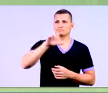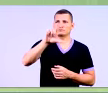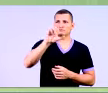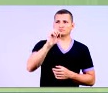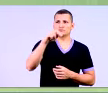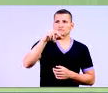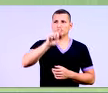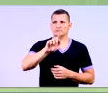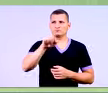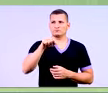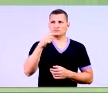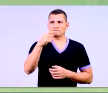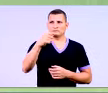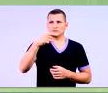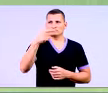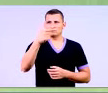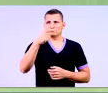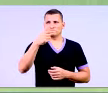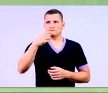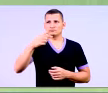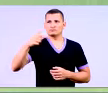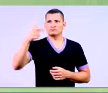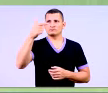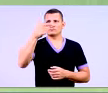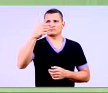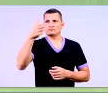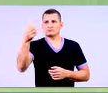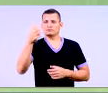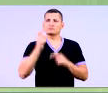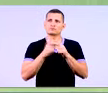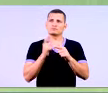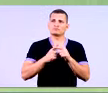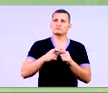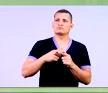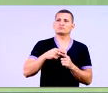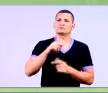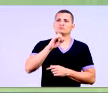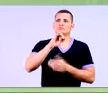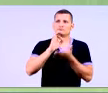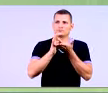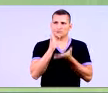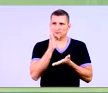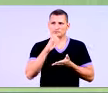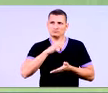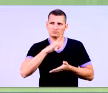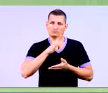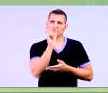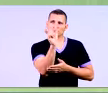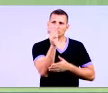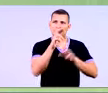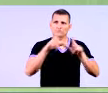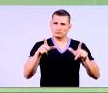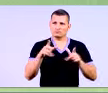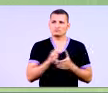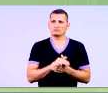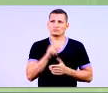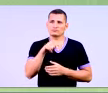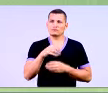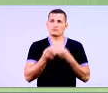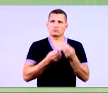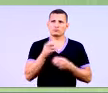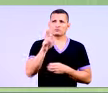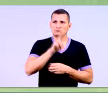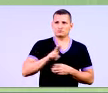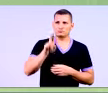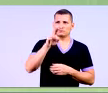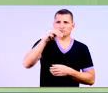elevado a 26 porque quem java tem essa nomenclatura um pouco diferente em função do uso de memória